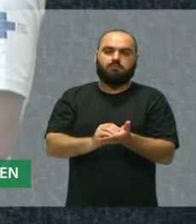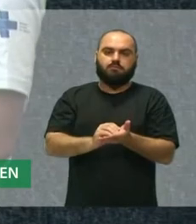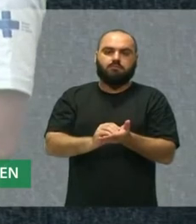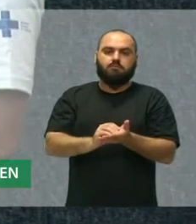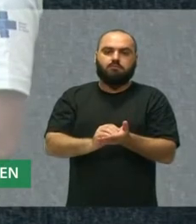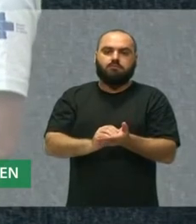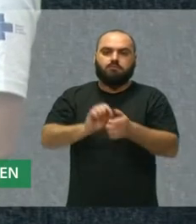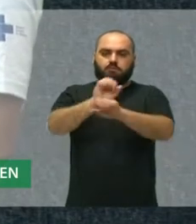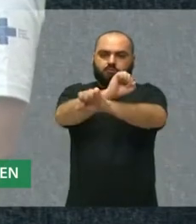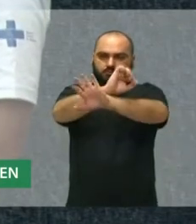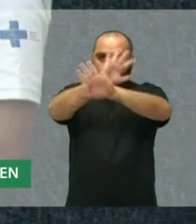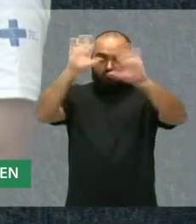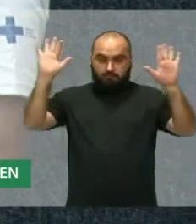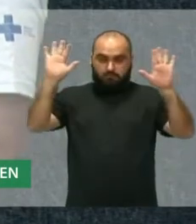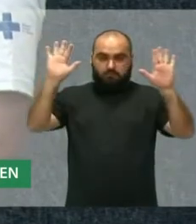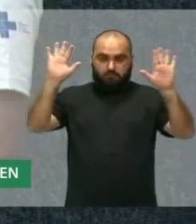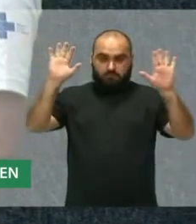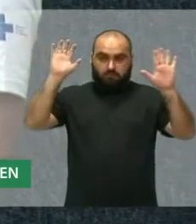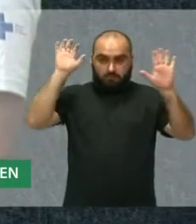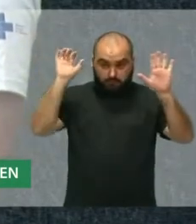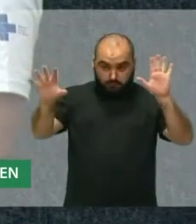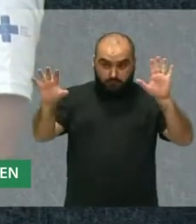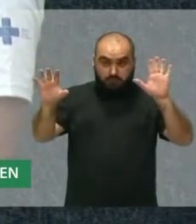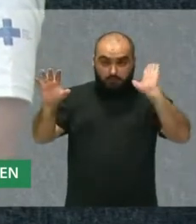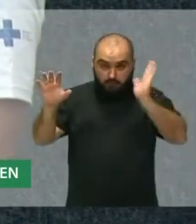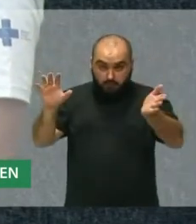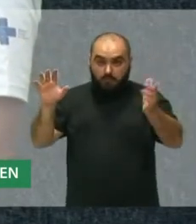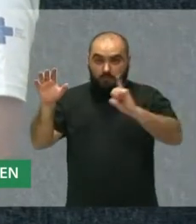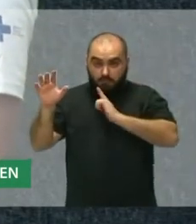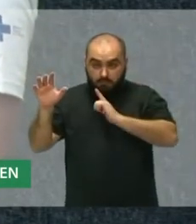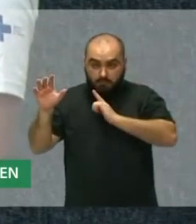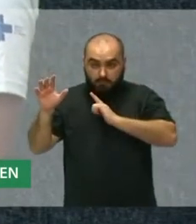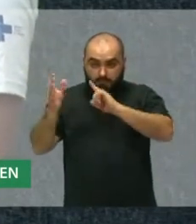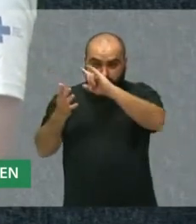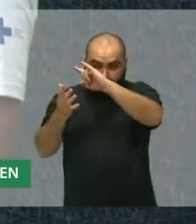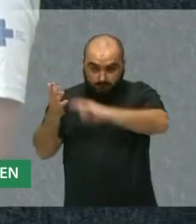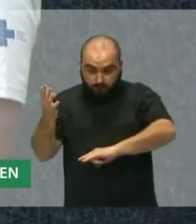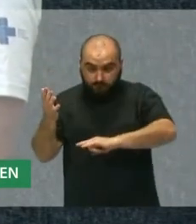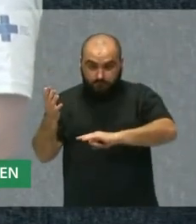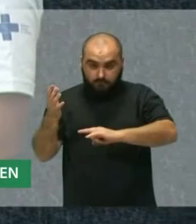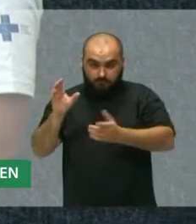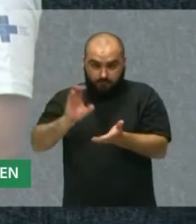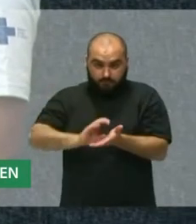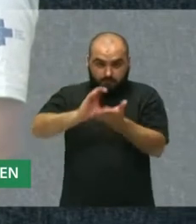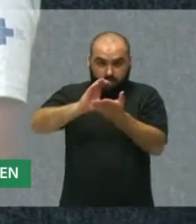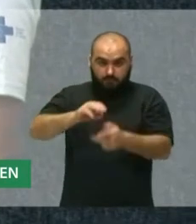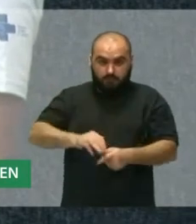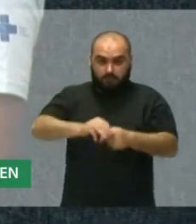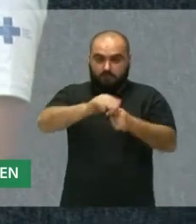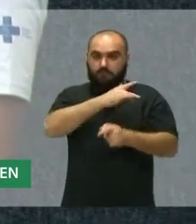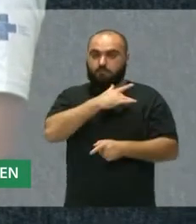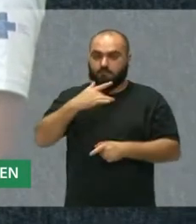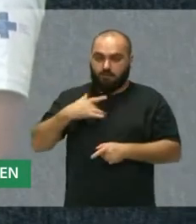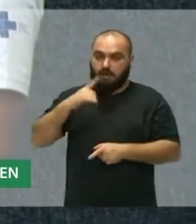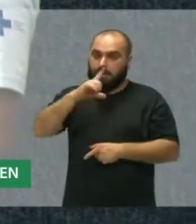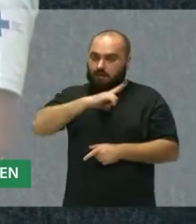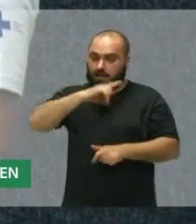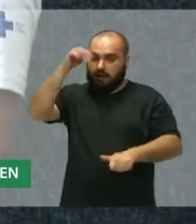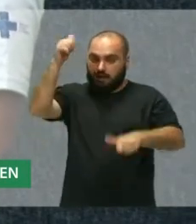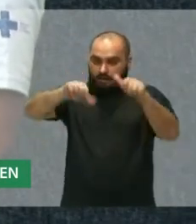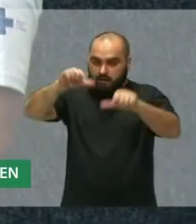são esclarecimentos. Então, seria isso. Então, a senhora já recebeu, pelo menos, o posicionamento do Conselho Municipal de Saúde, que tem sua